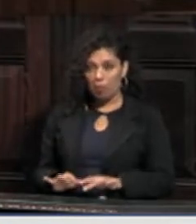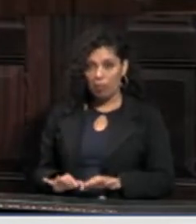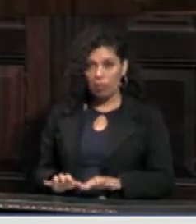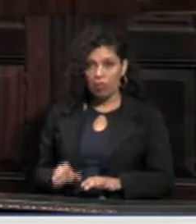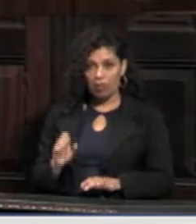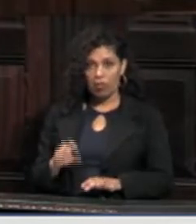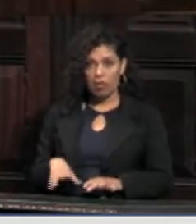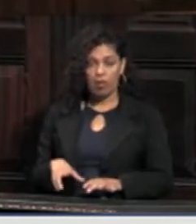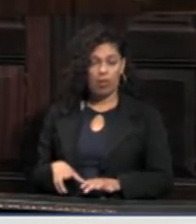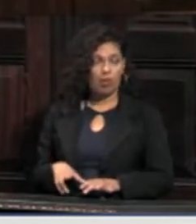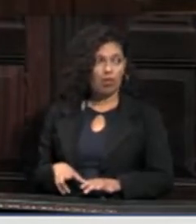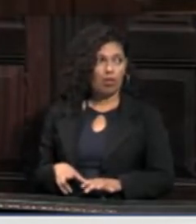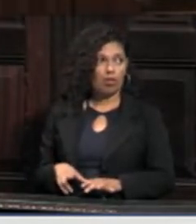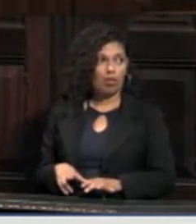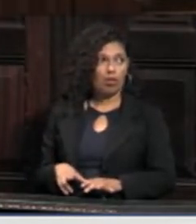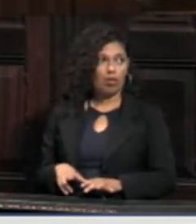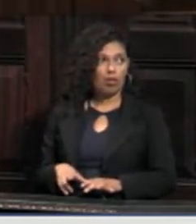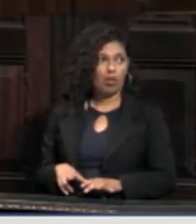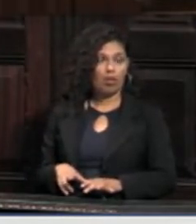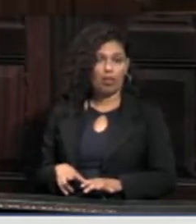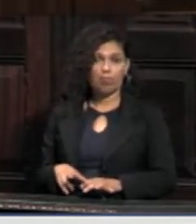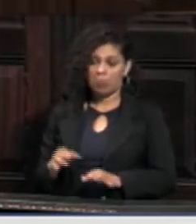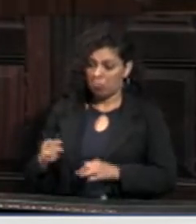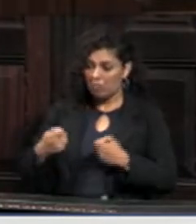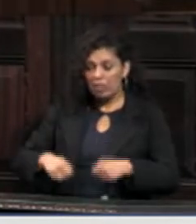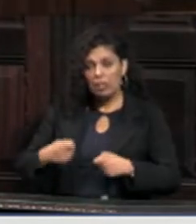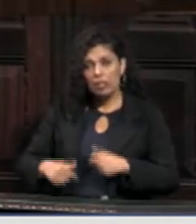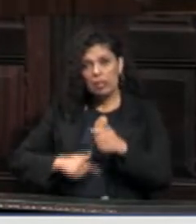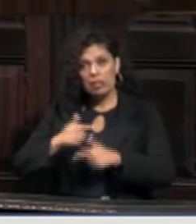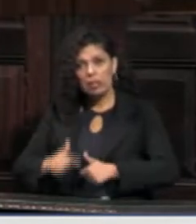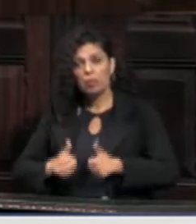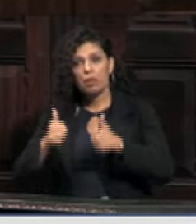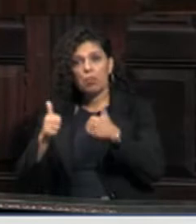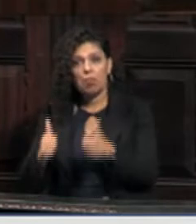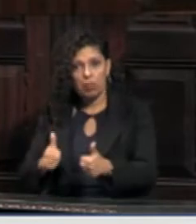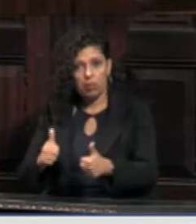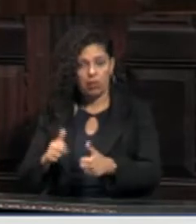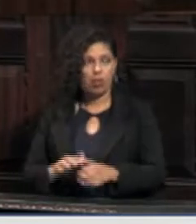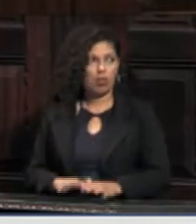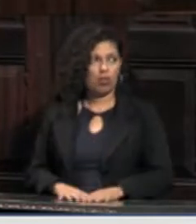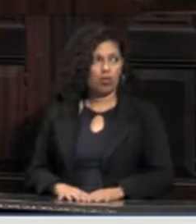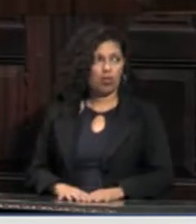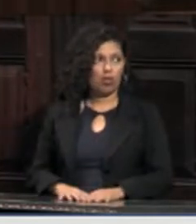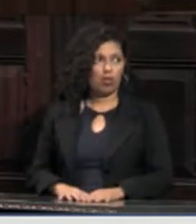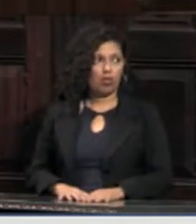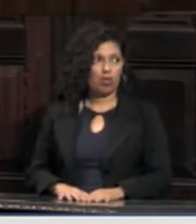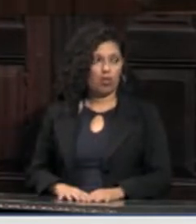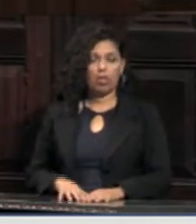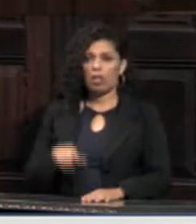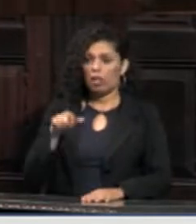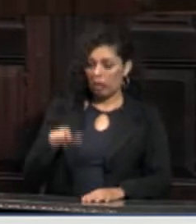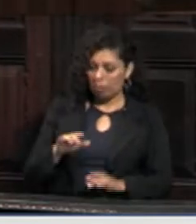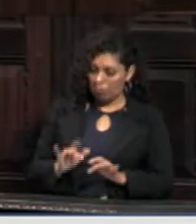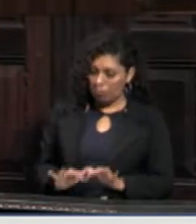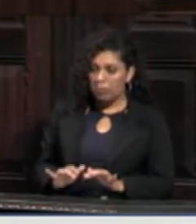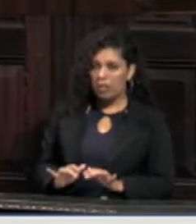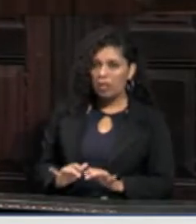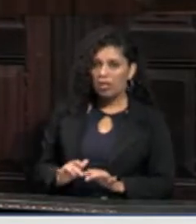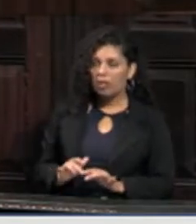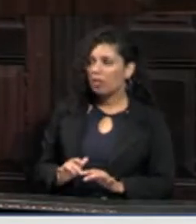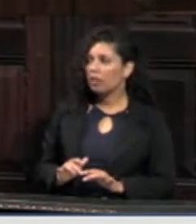que precisa funcionar bem, mas é um sistema que, na minha maneira de entender, precisa existir.